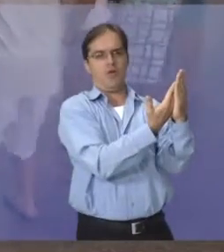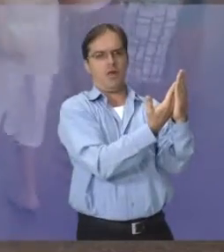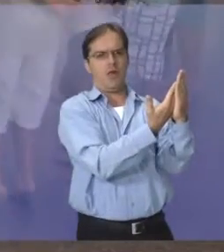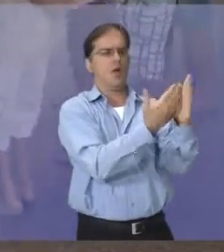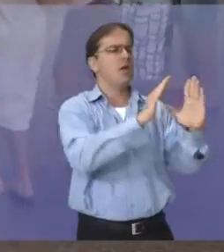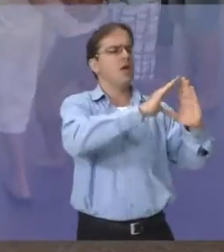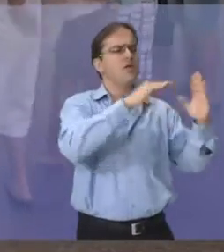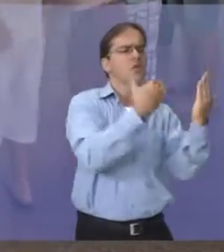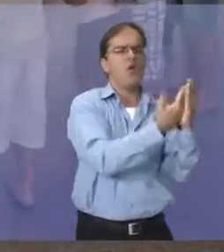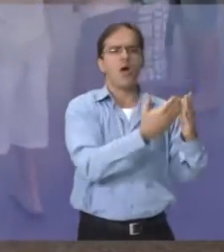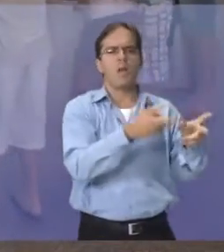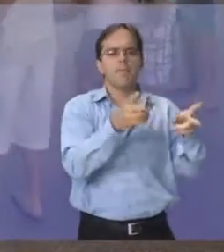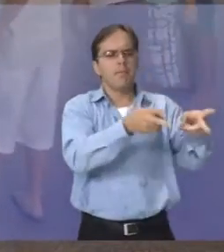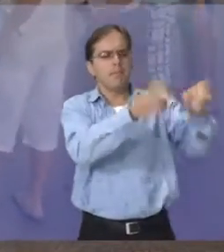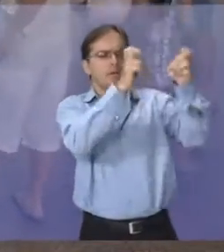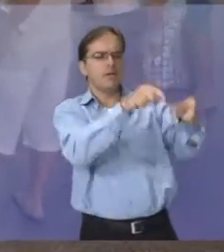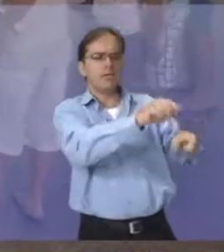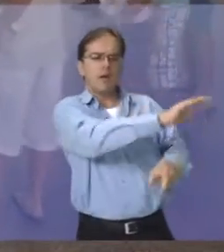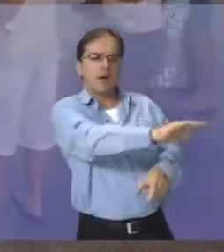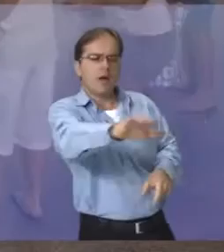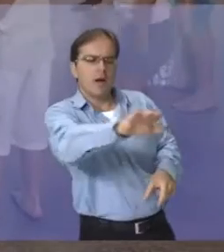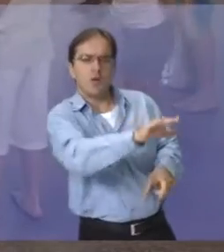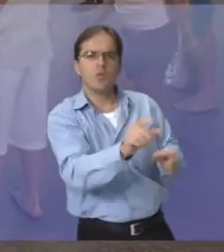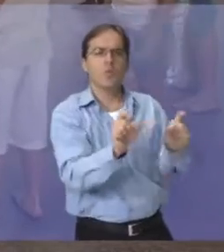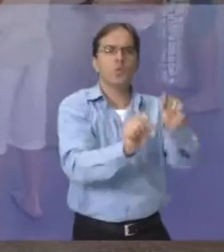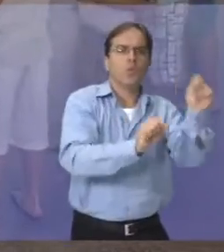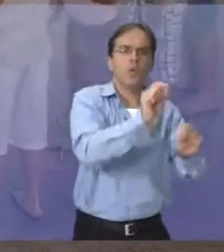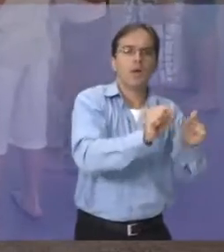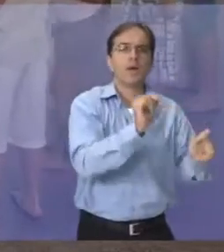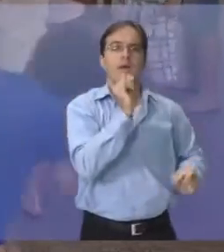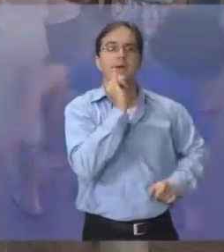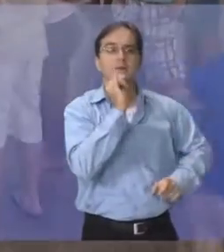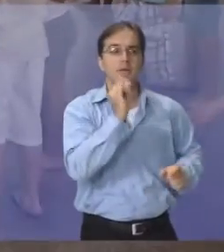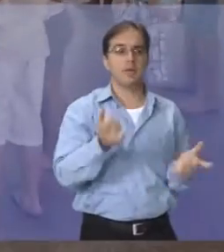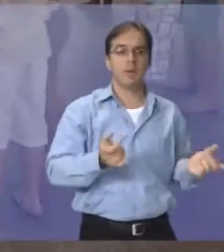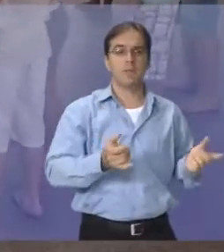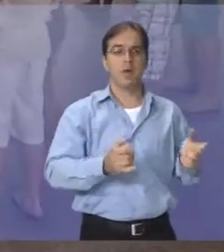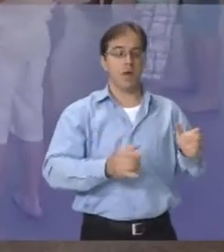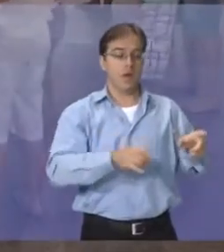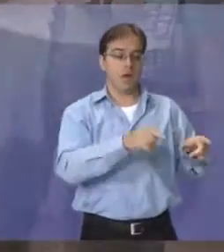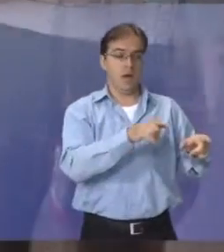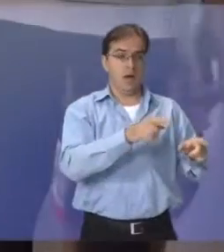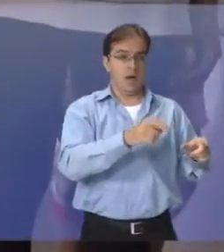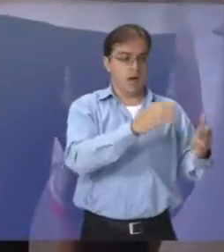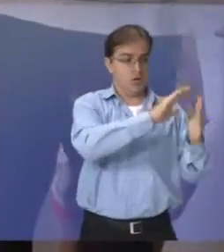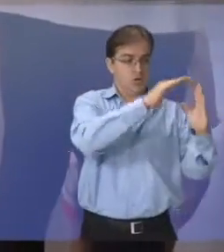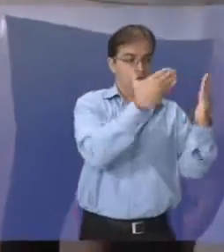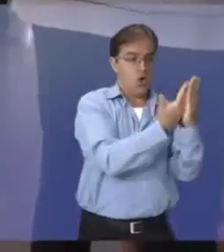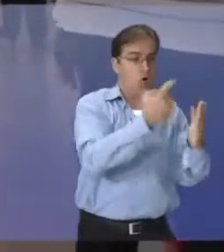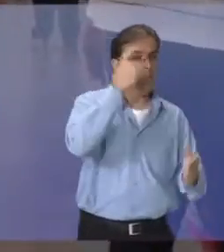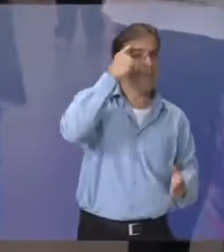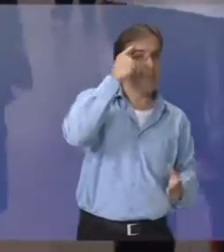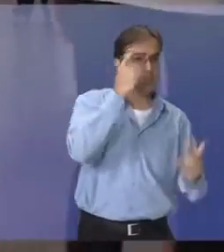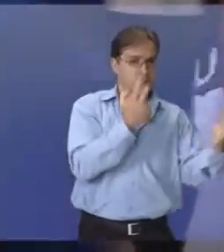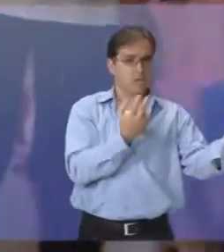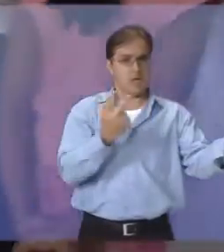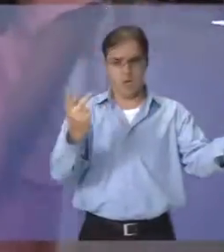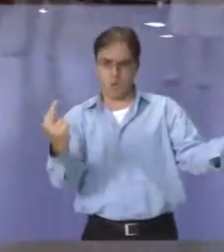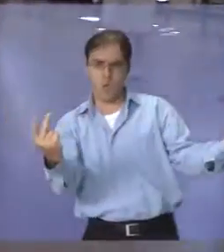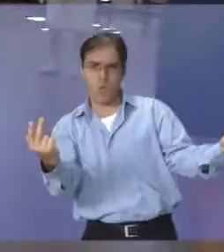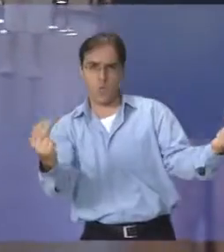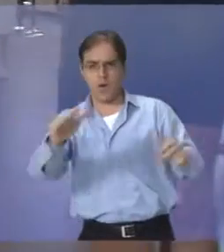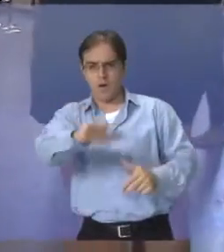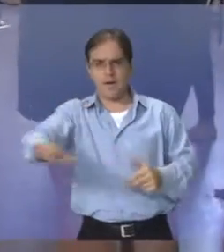a ludicidade e como é que elas têm colocado isso em prática, ou seja, o que as escolas pensam como lúdico é aquilo que